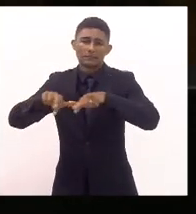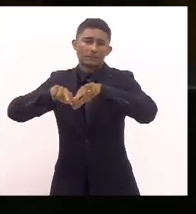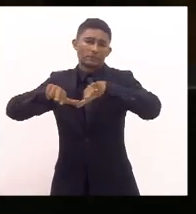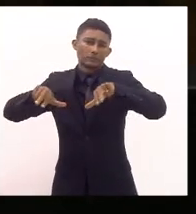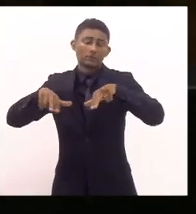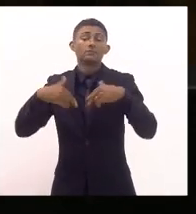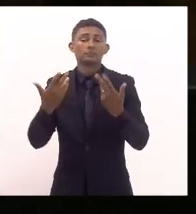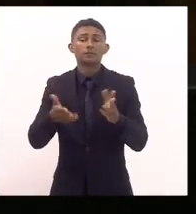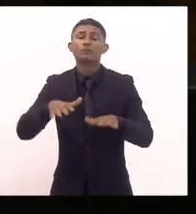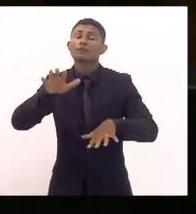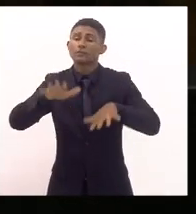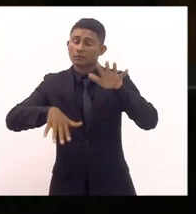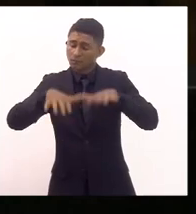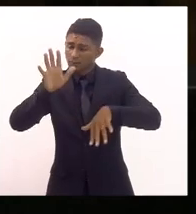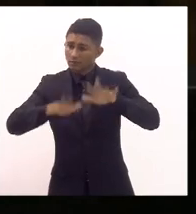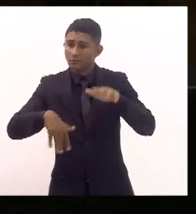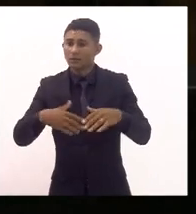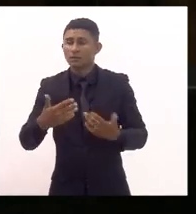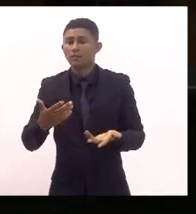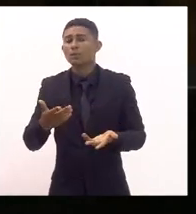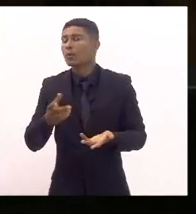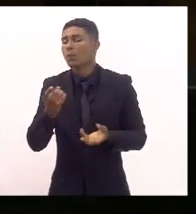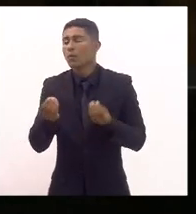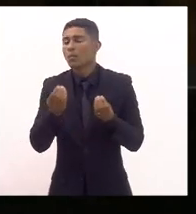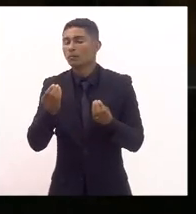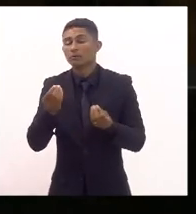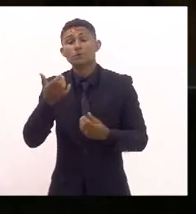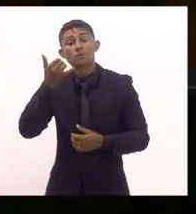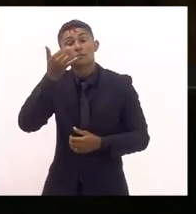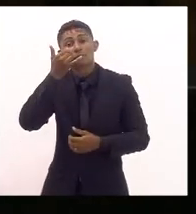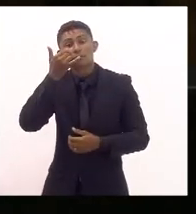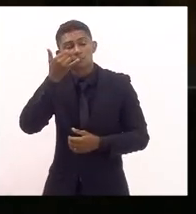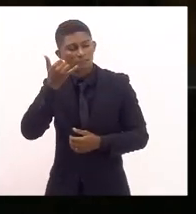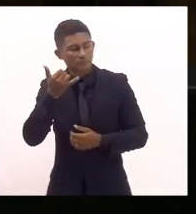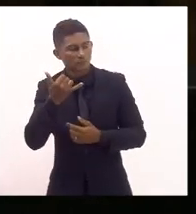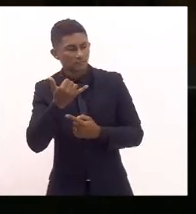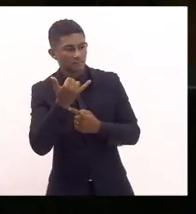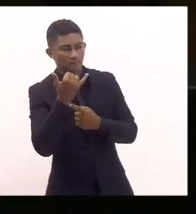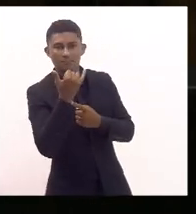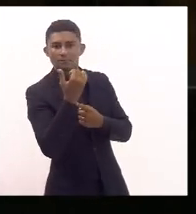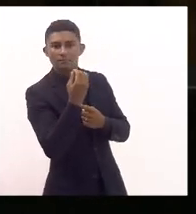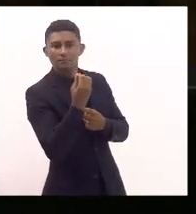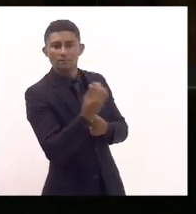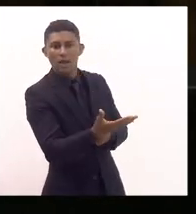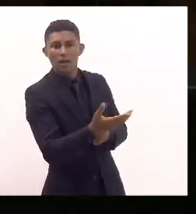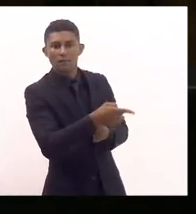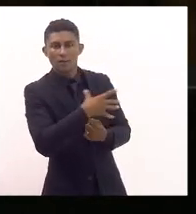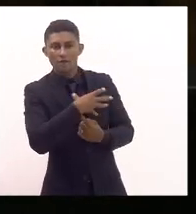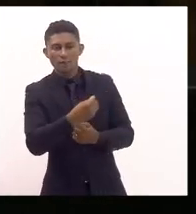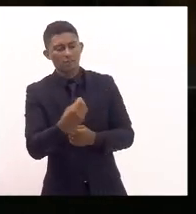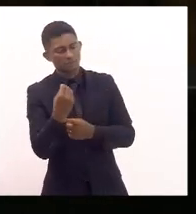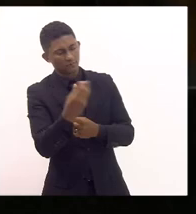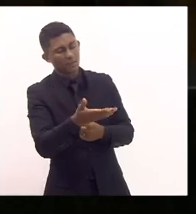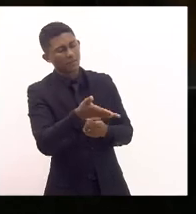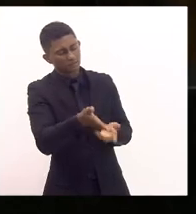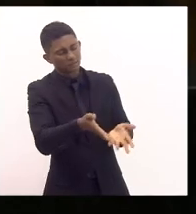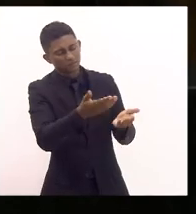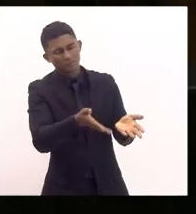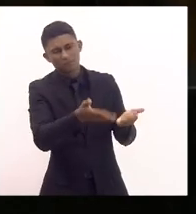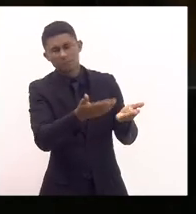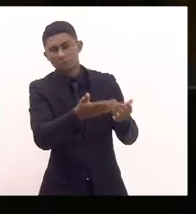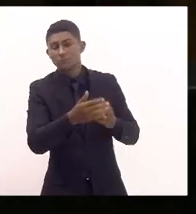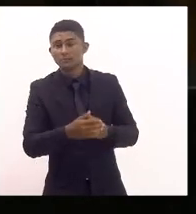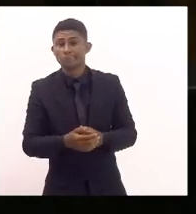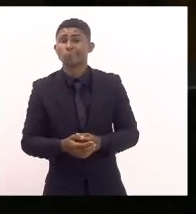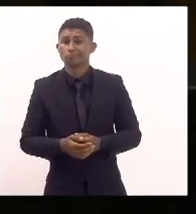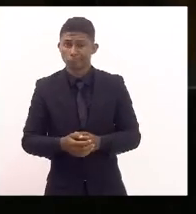muitas das vezes acabam utilizando o celular como babá eletrônica e não é incomum nós